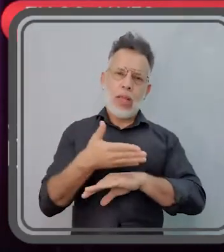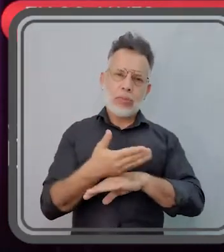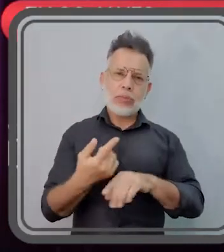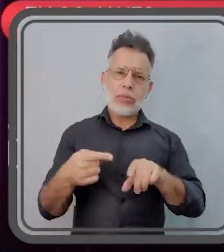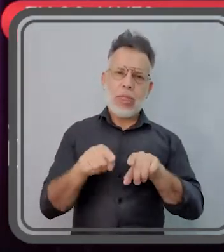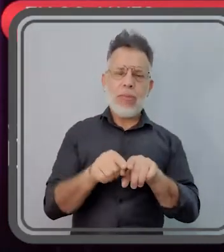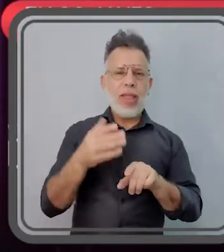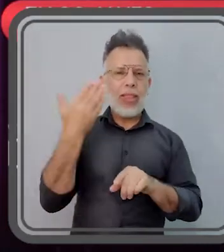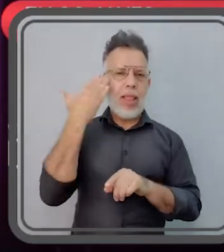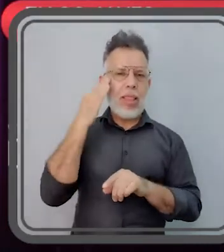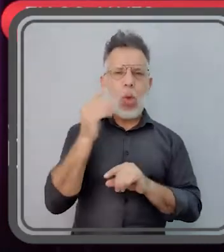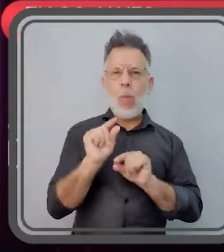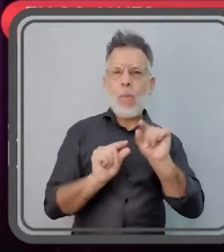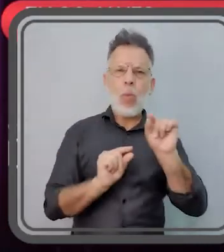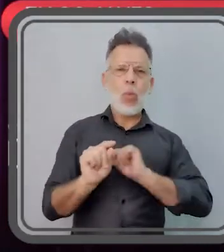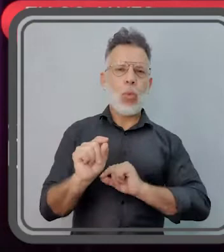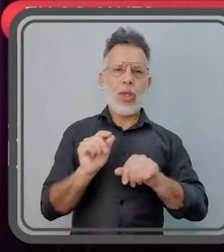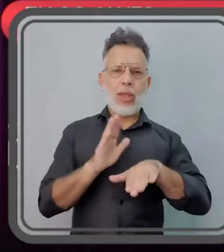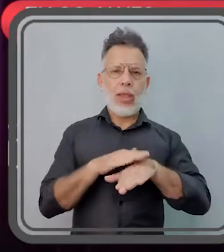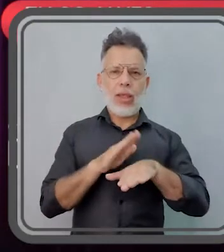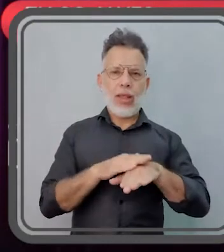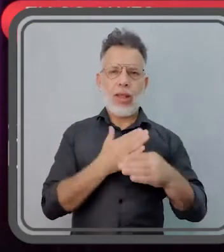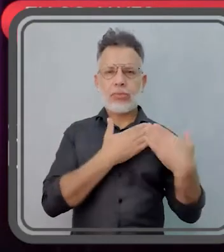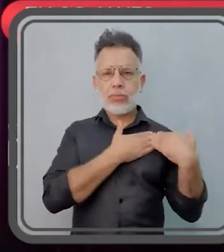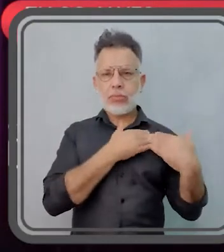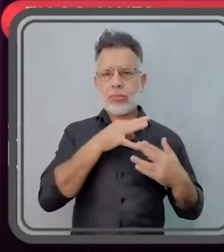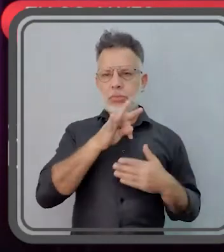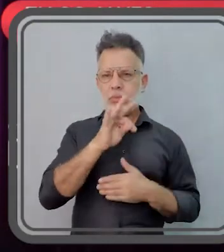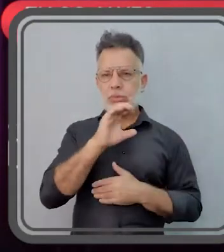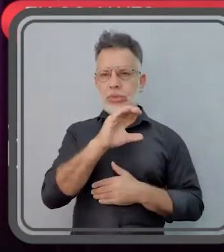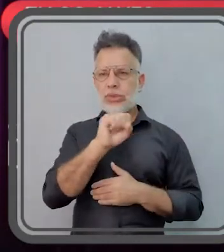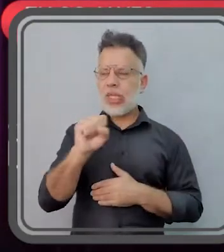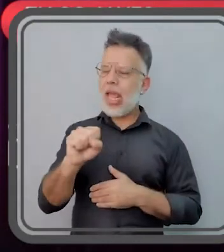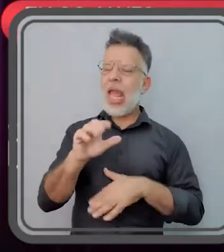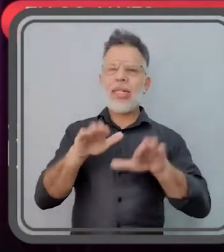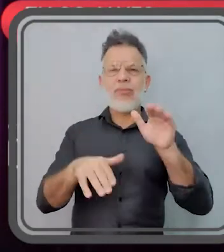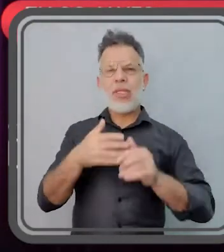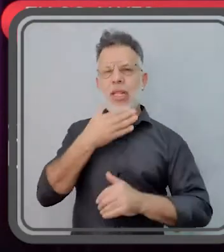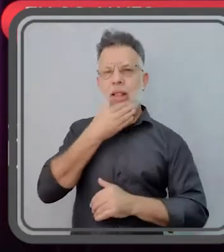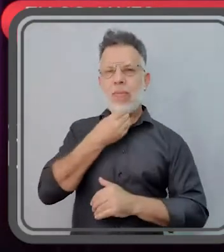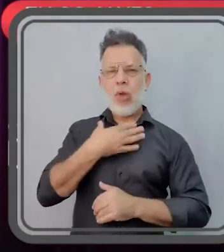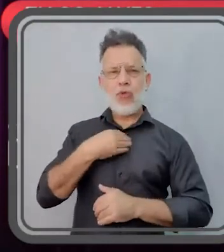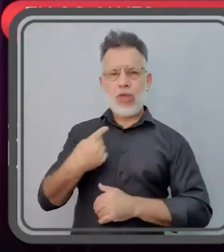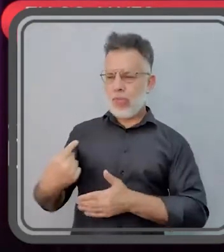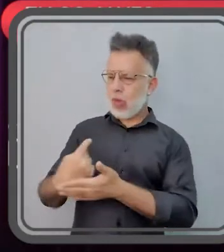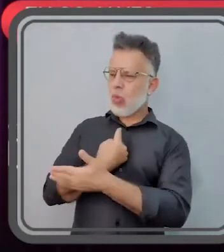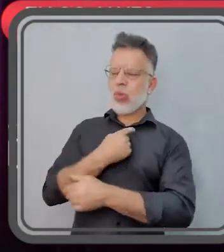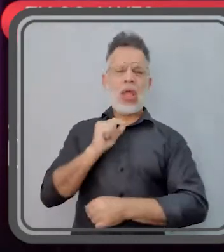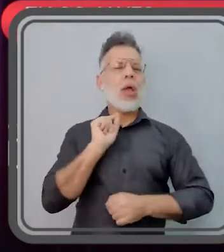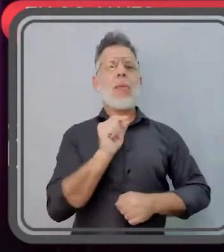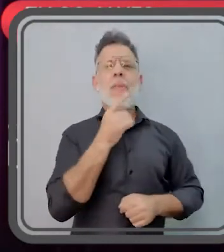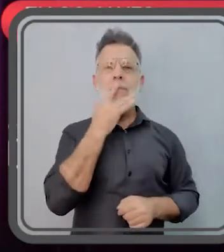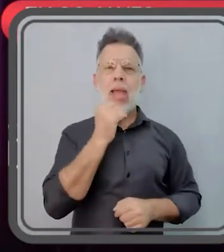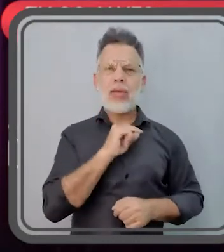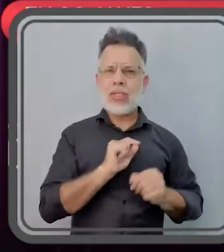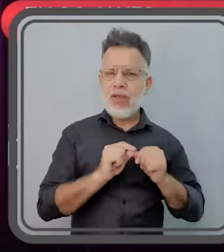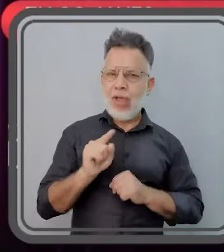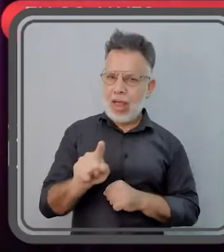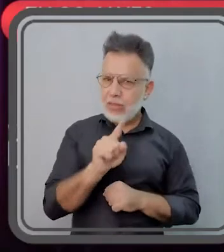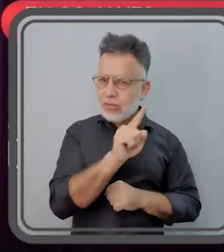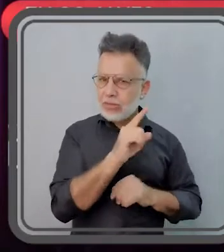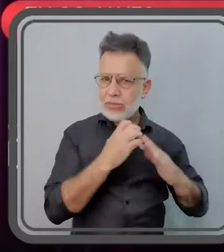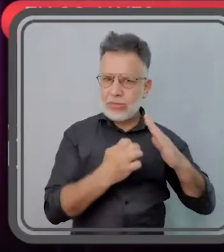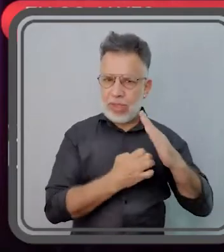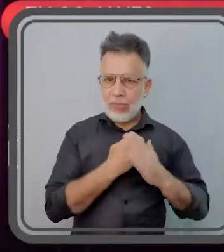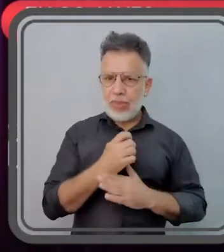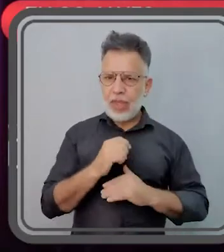entender pouco que faz TCS, e às vezes meu filho pergunta, você que faz, não? E você que cria para